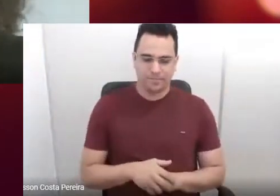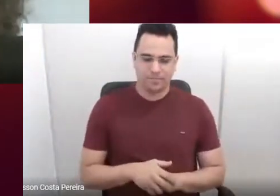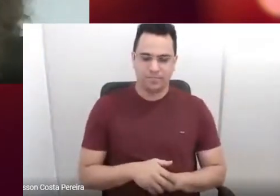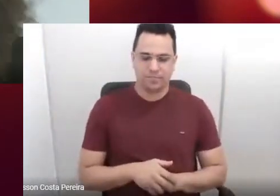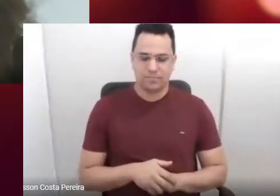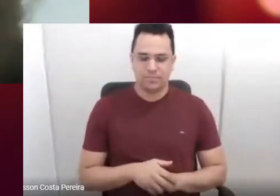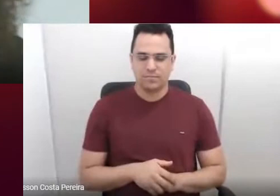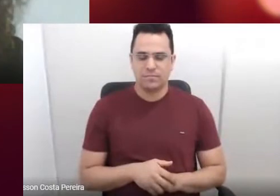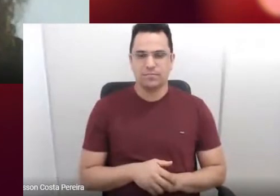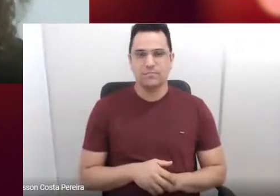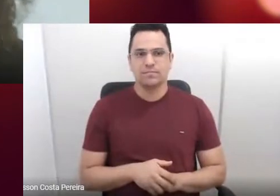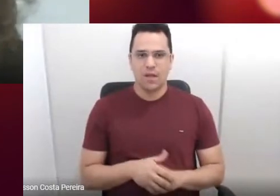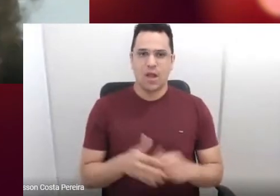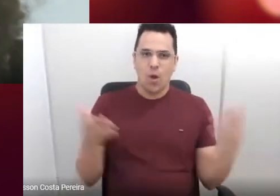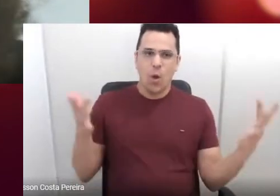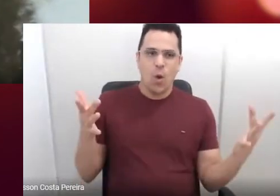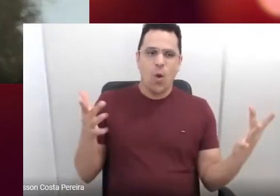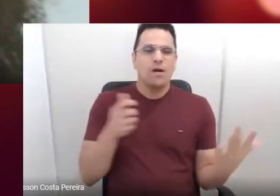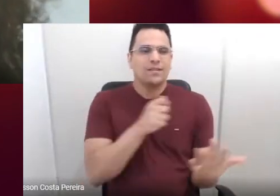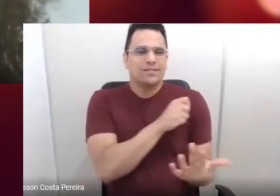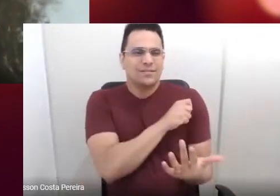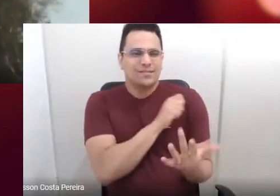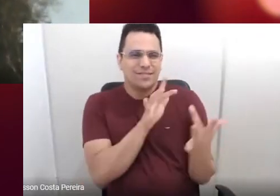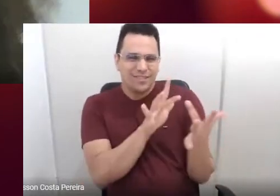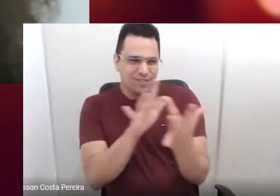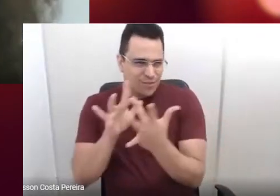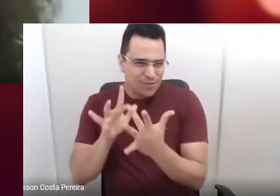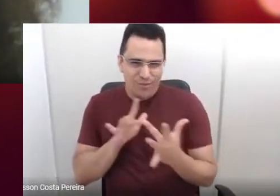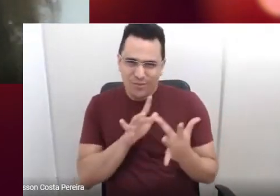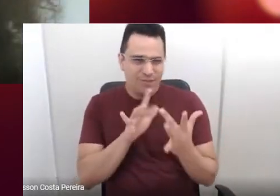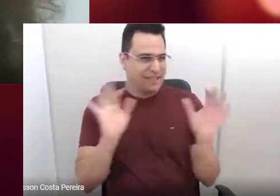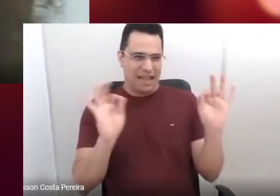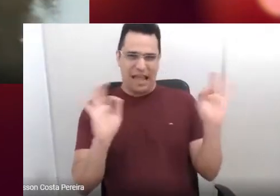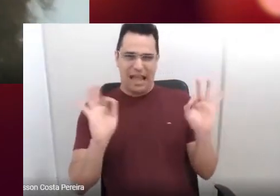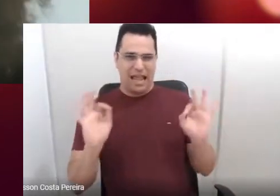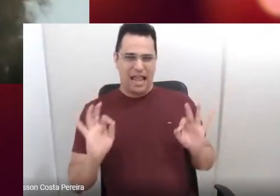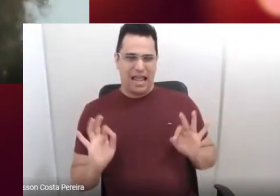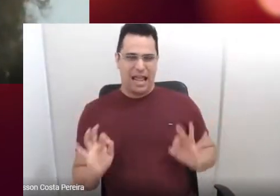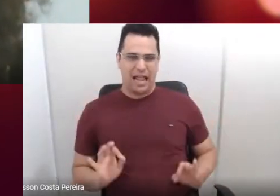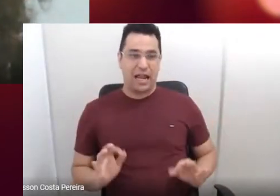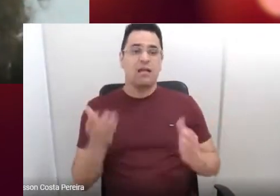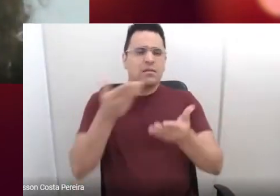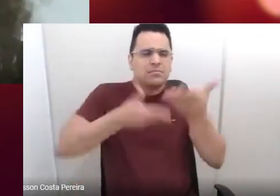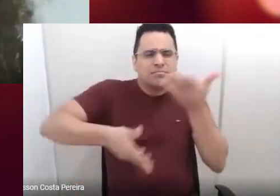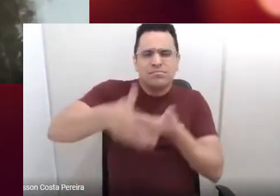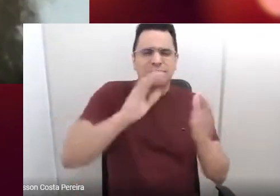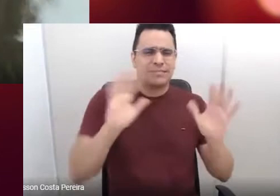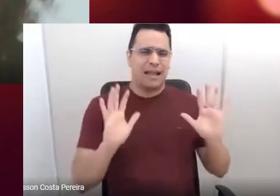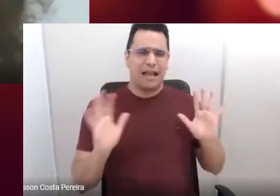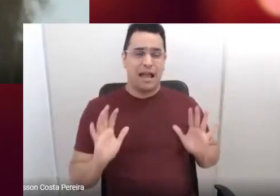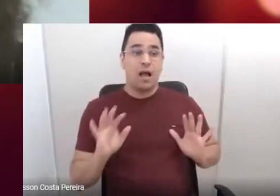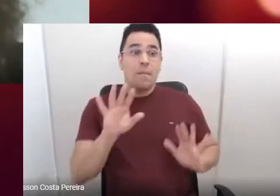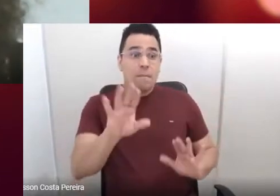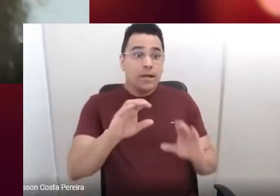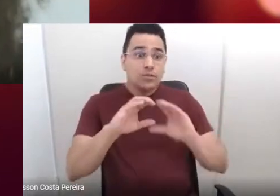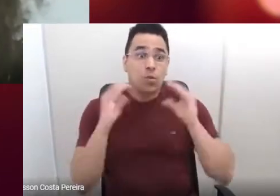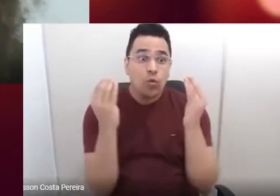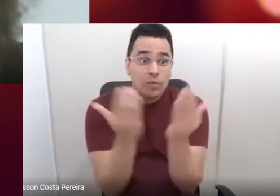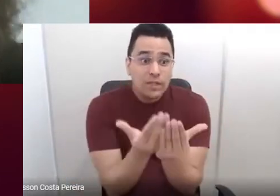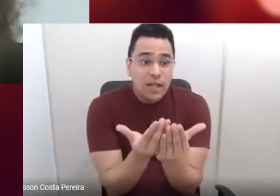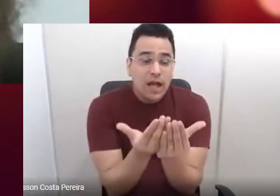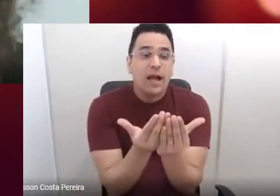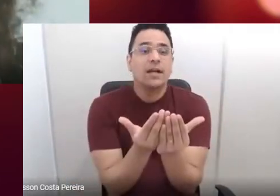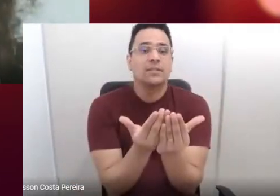certo? Em tempos de distanciamento físico e social, como manter a integração da